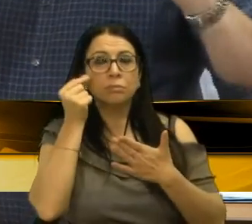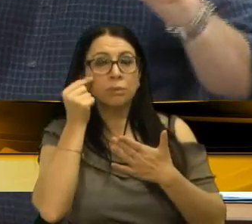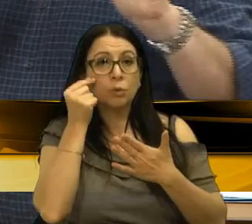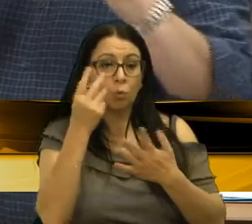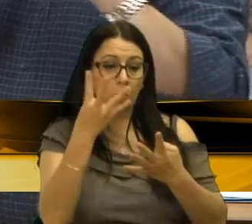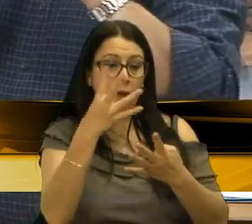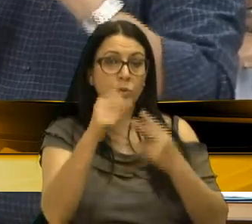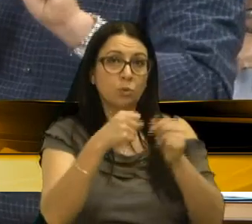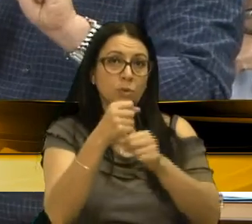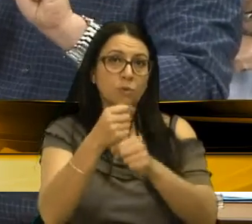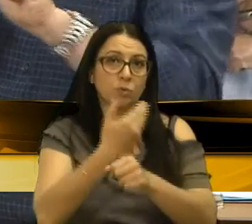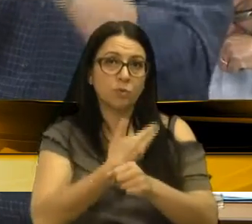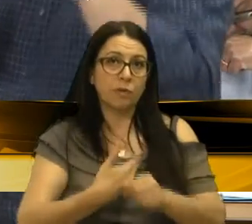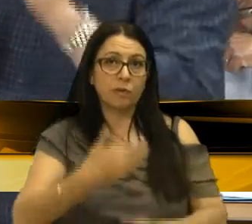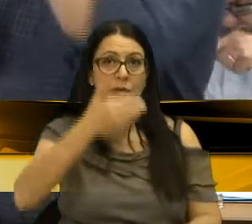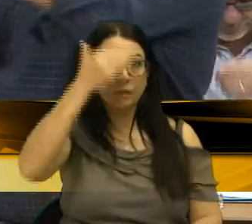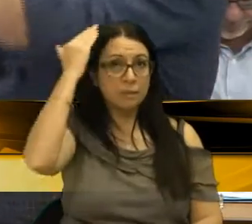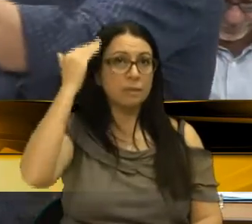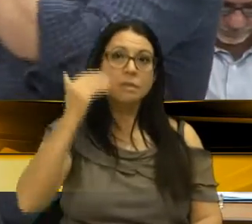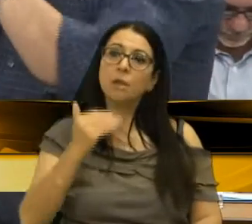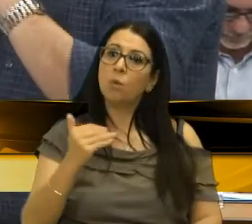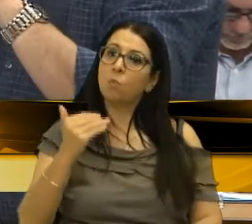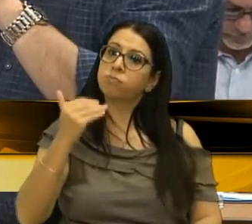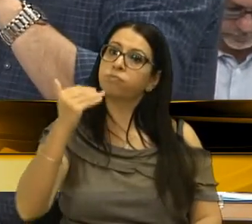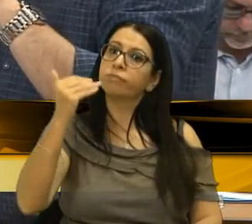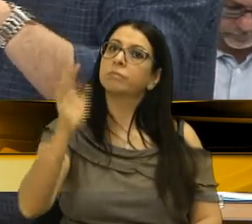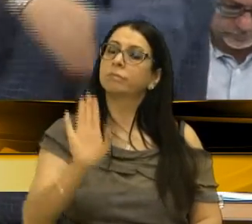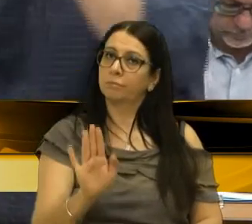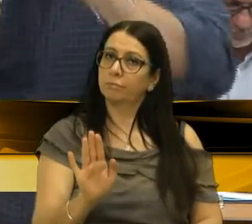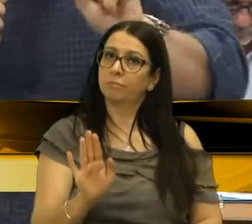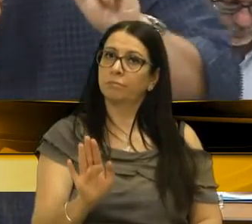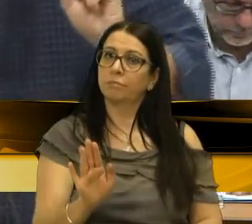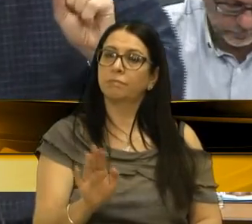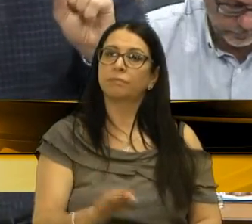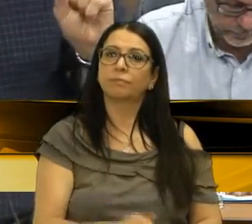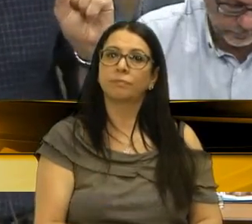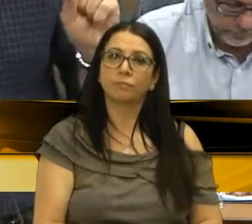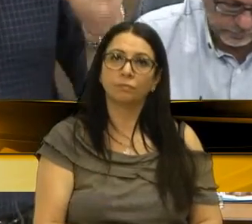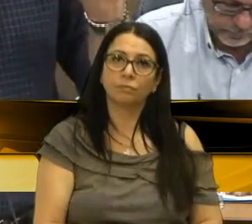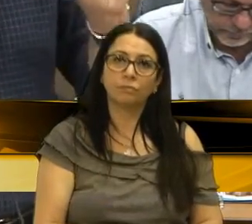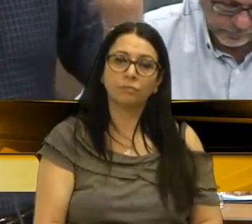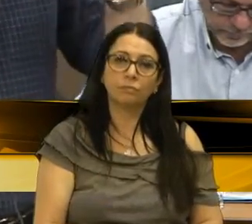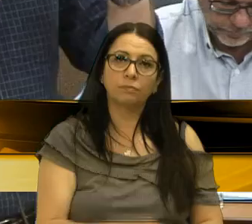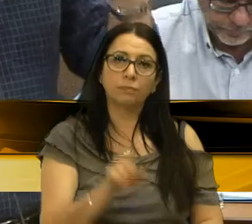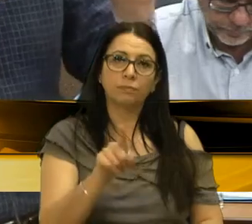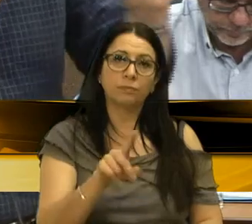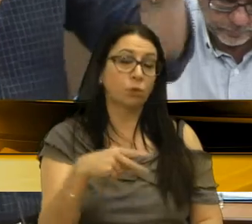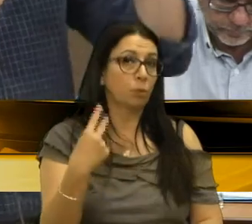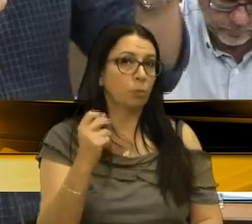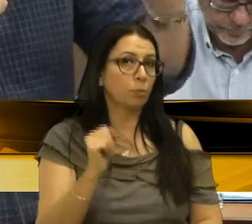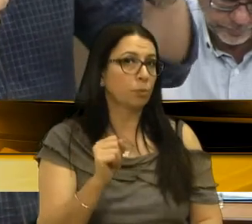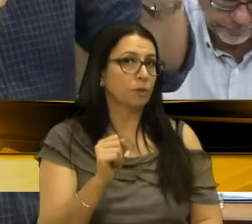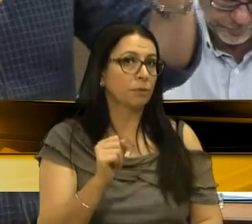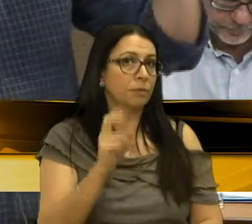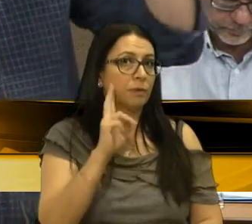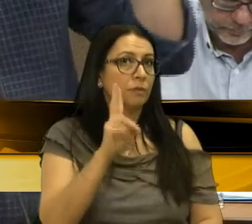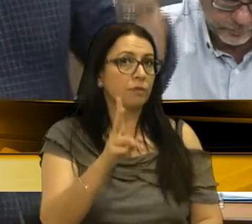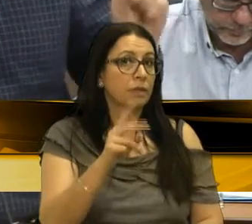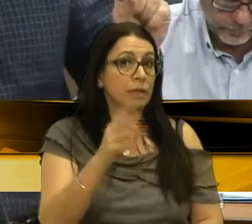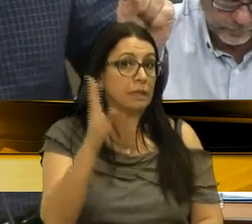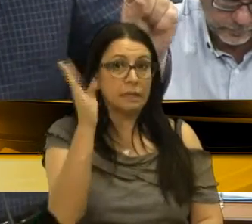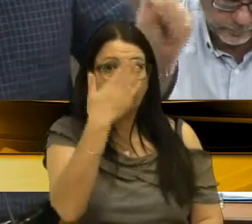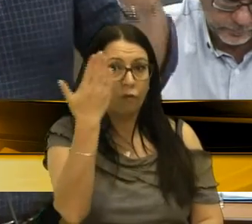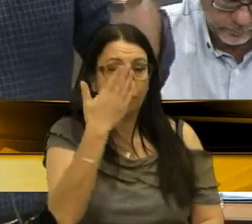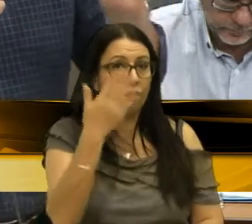4 anos do governo Alceu, eles estão aumentando. Eles estão aumentando. E isso não se pode passar